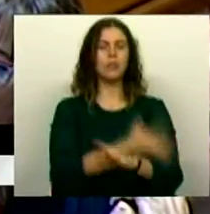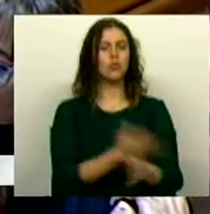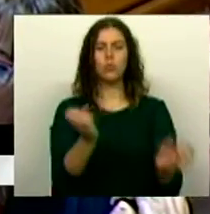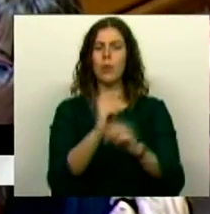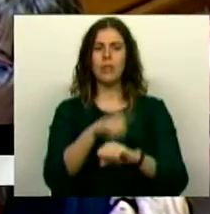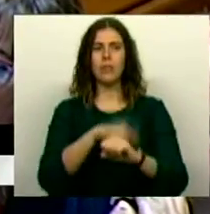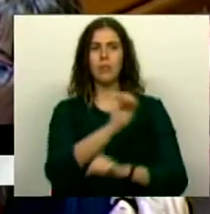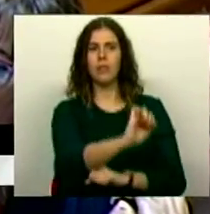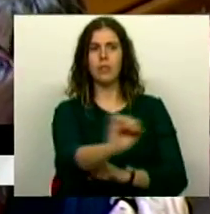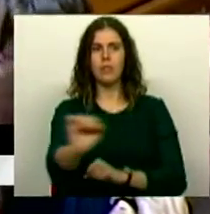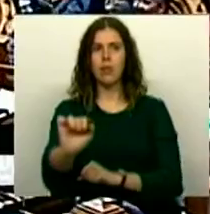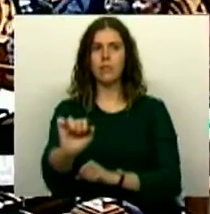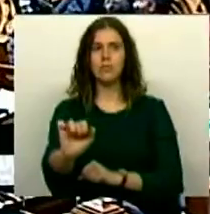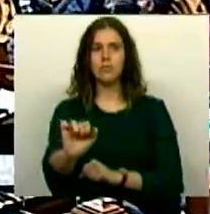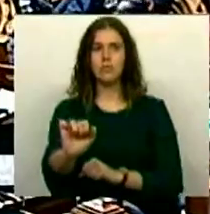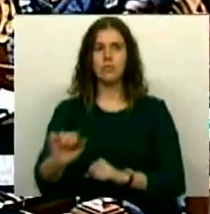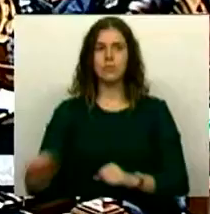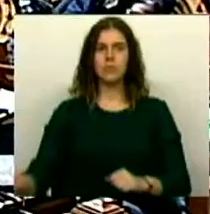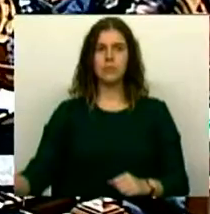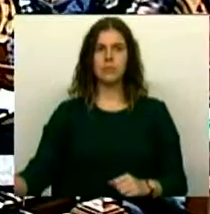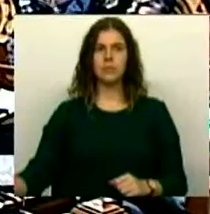vosso tempo.